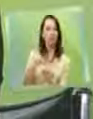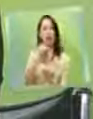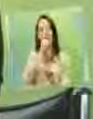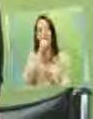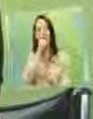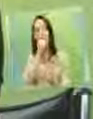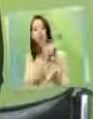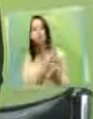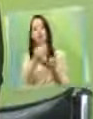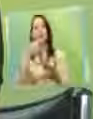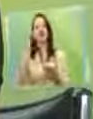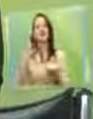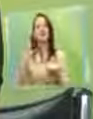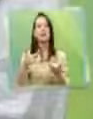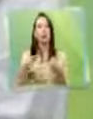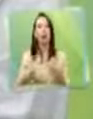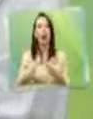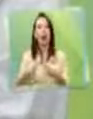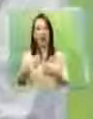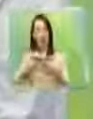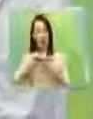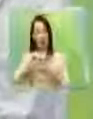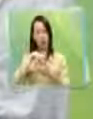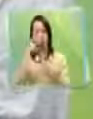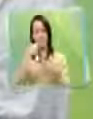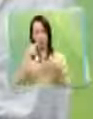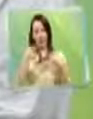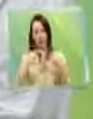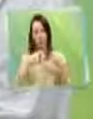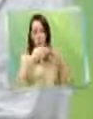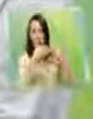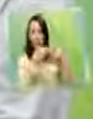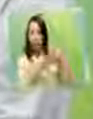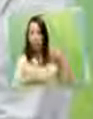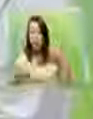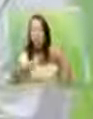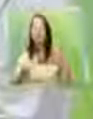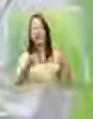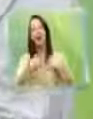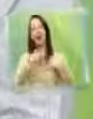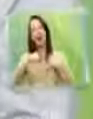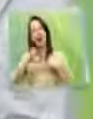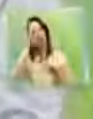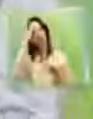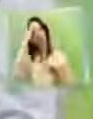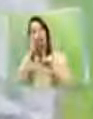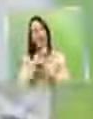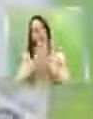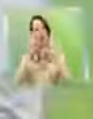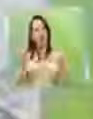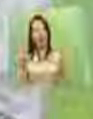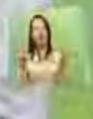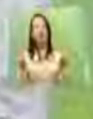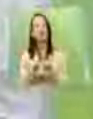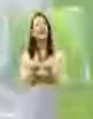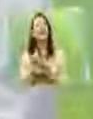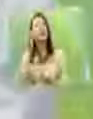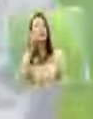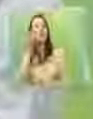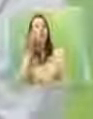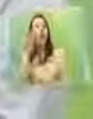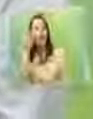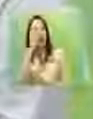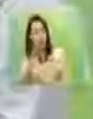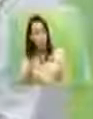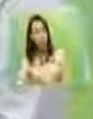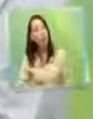partir da Segunda Guerra Mundial na Europa... traduz isso com muita clareza, e que na história do Brasil também a gente percebe isso. Quer